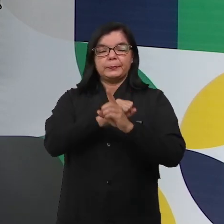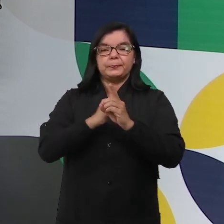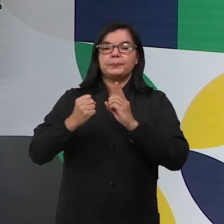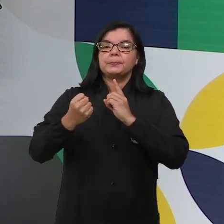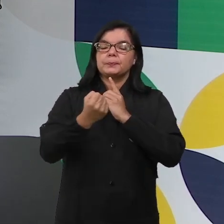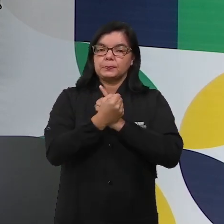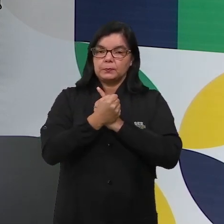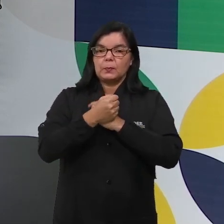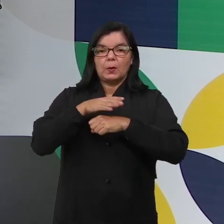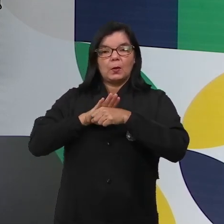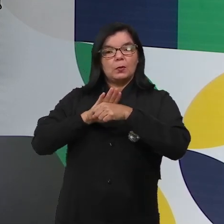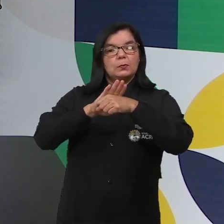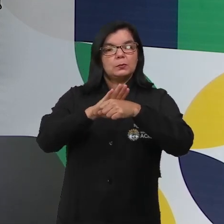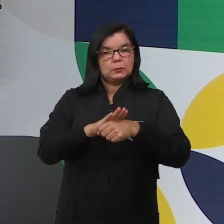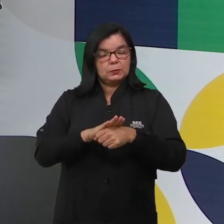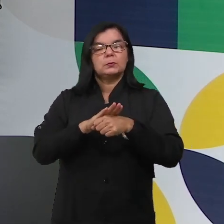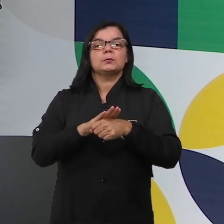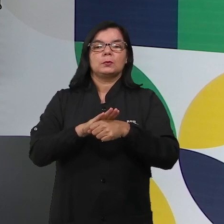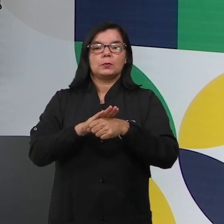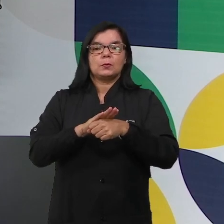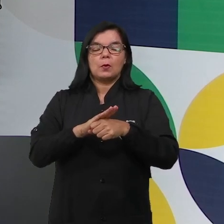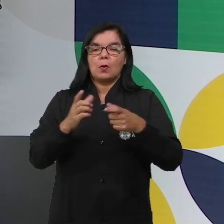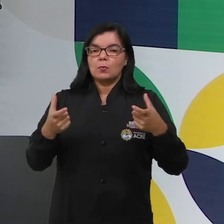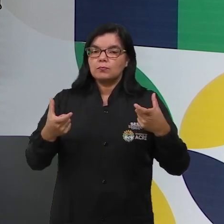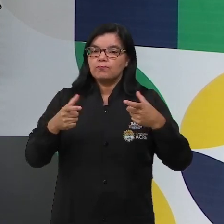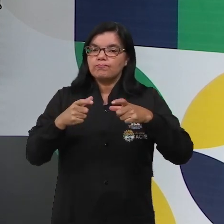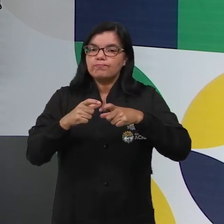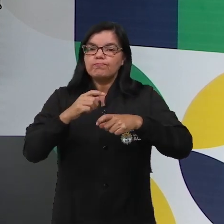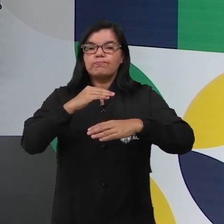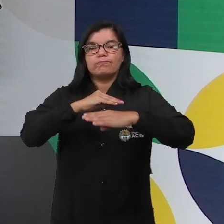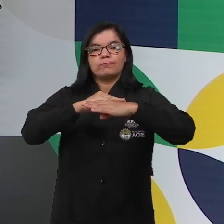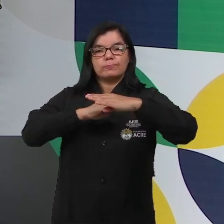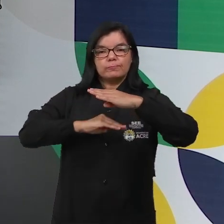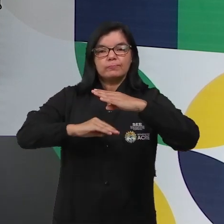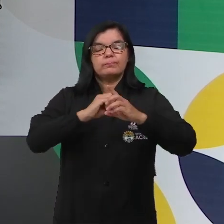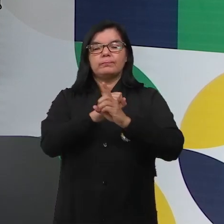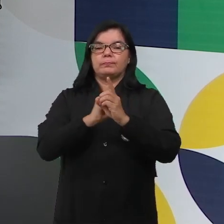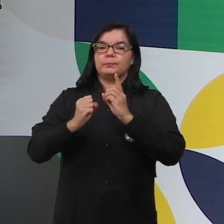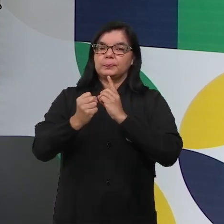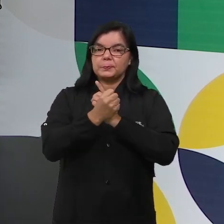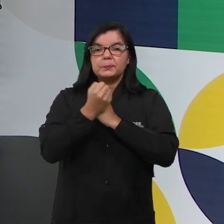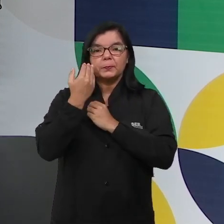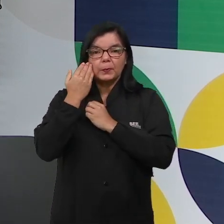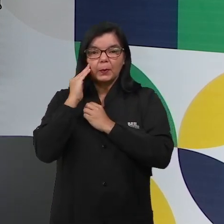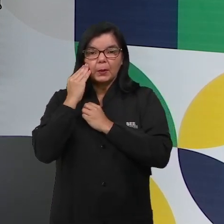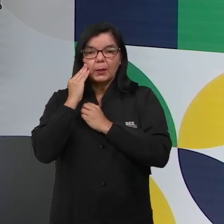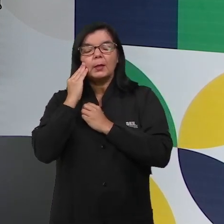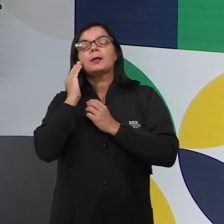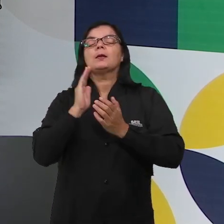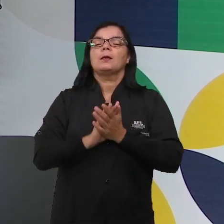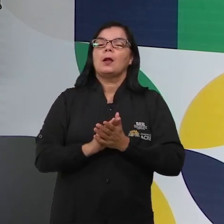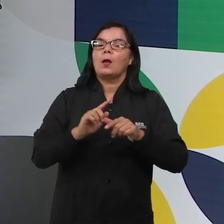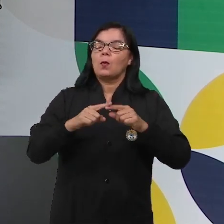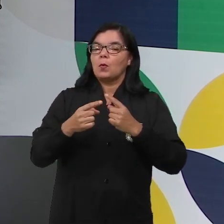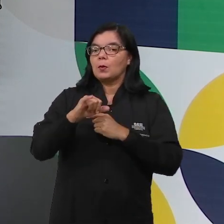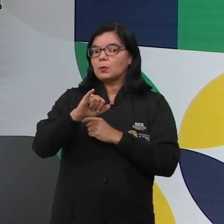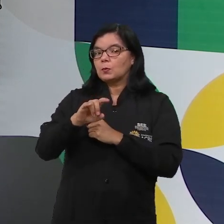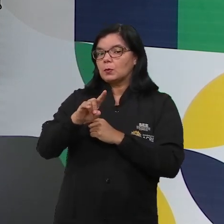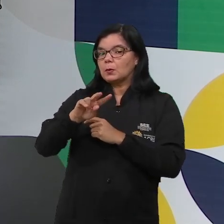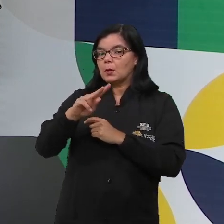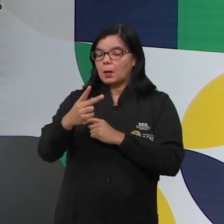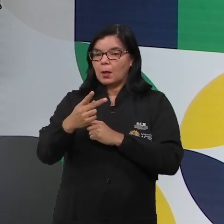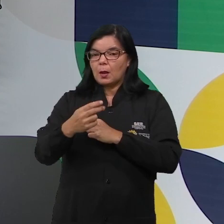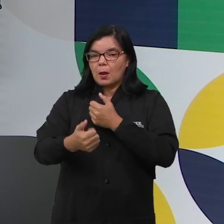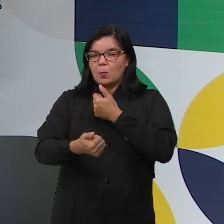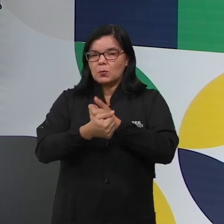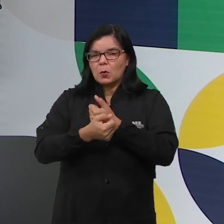sociedade, contribuindo assim para uma menor desigualdade social. Entendido? Agora, quando o IDH se